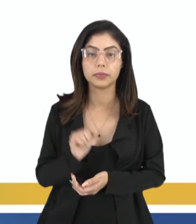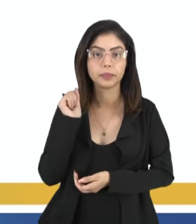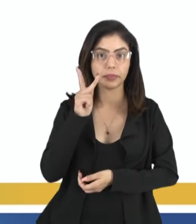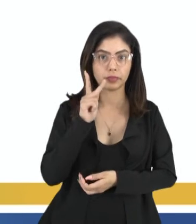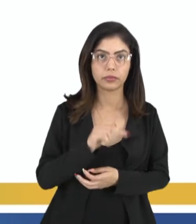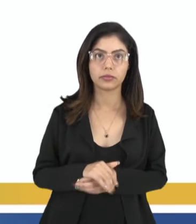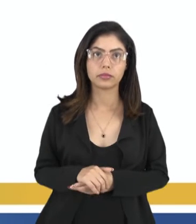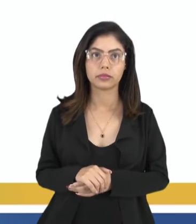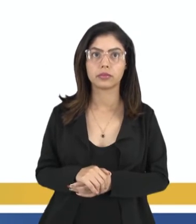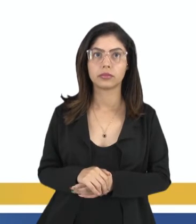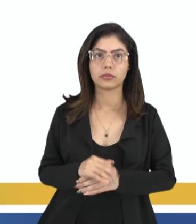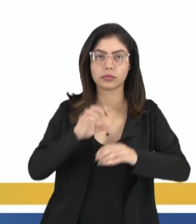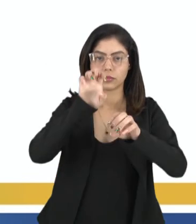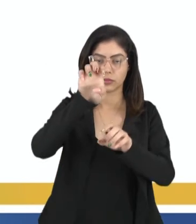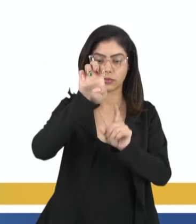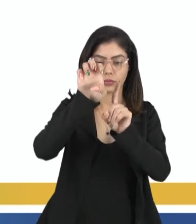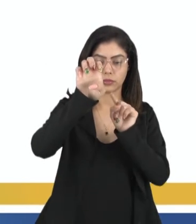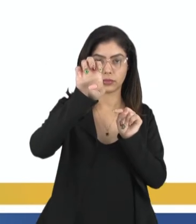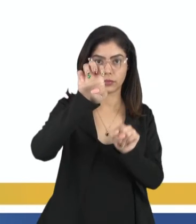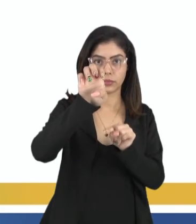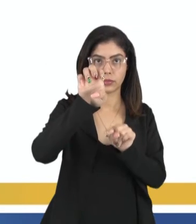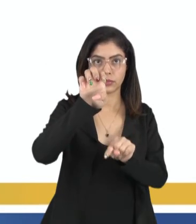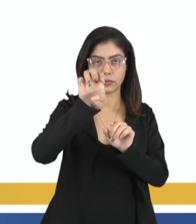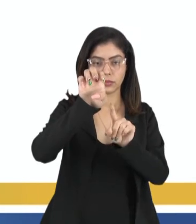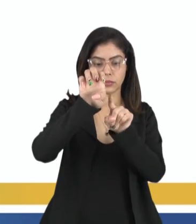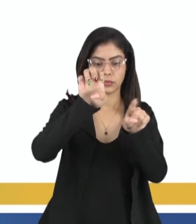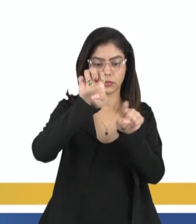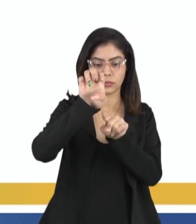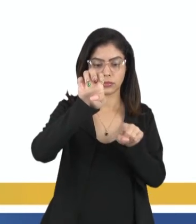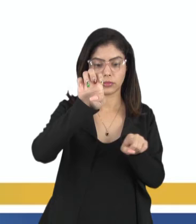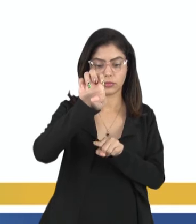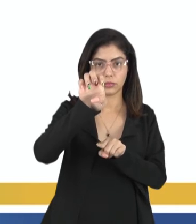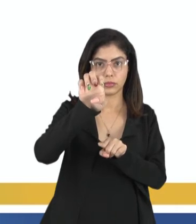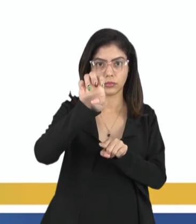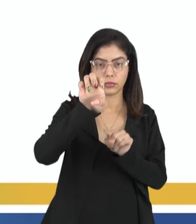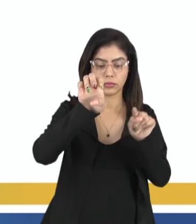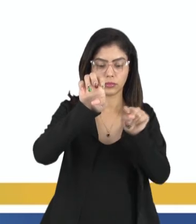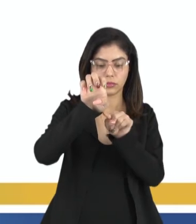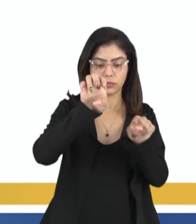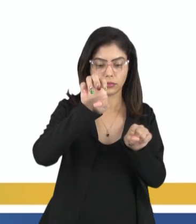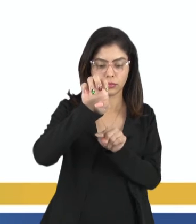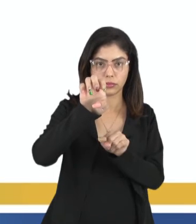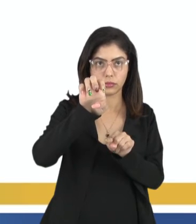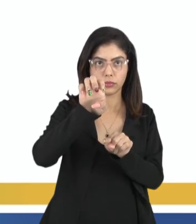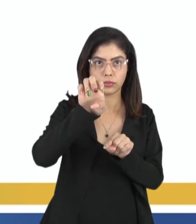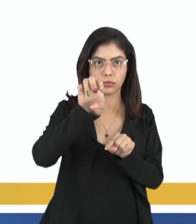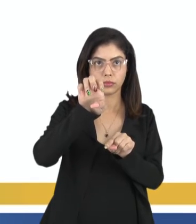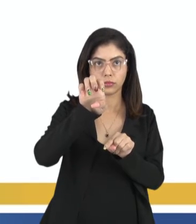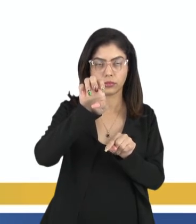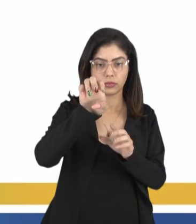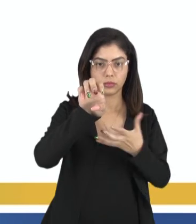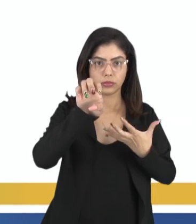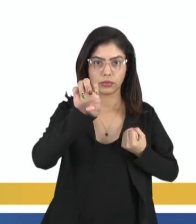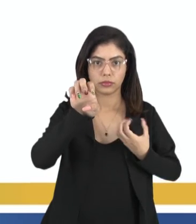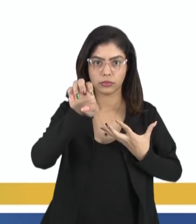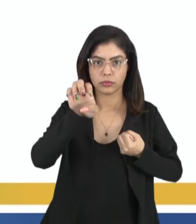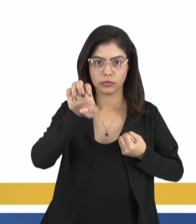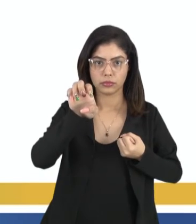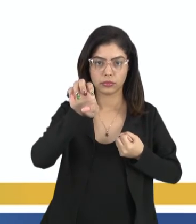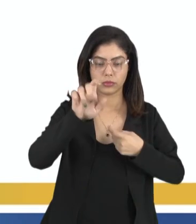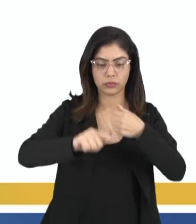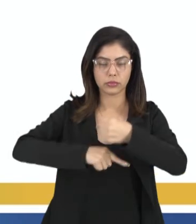ok? Na parte inferior do símbolo do elemento químico, sempre vai indicar para a gente o